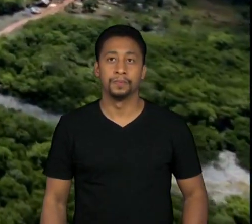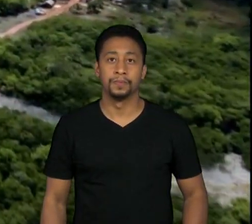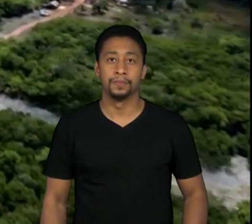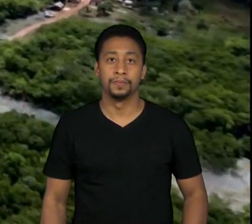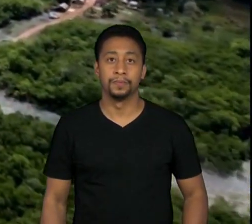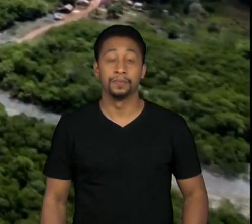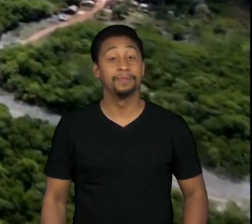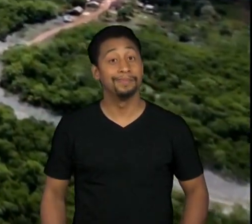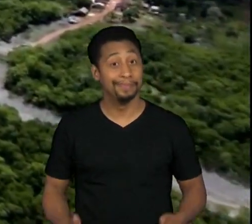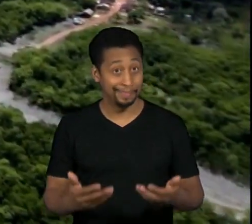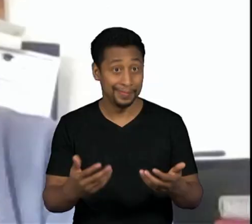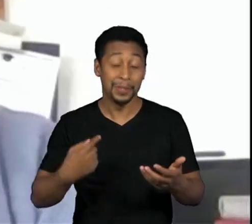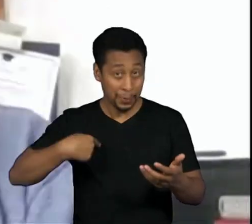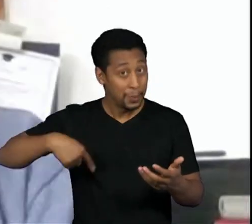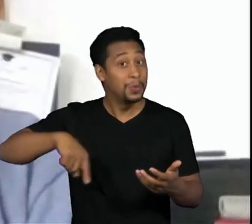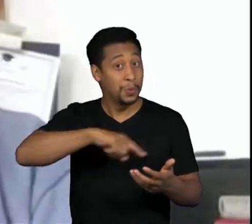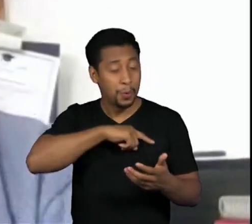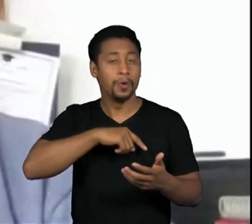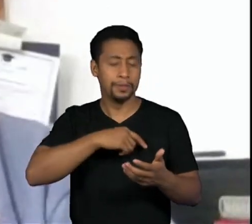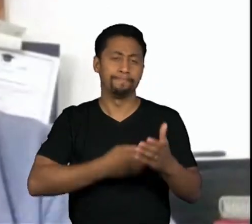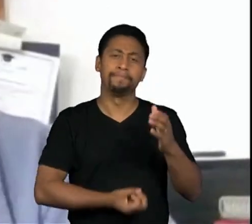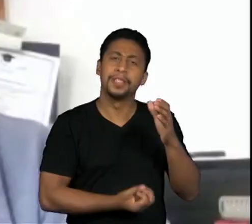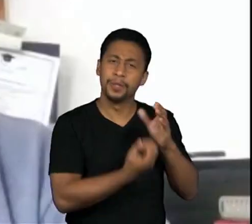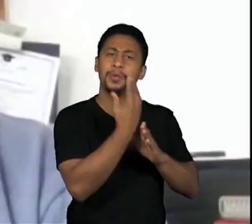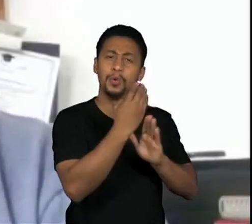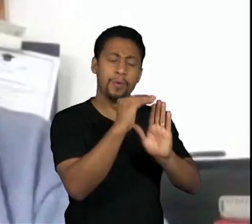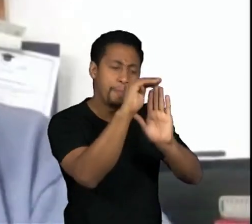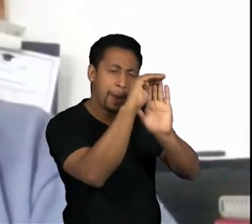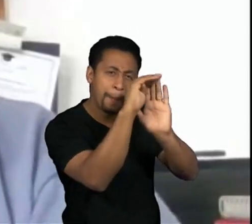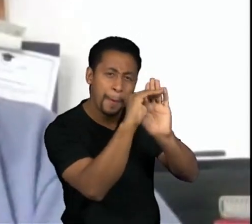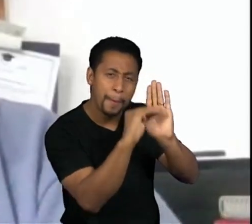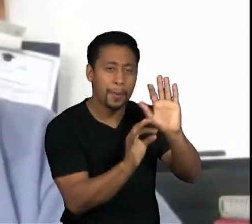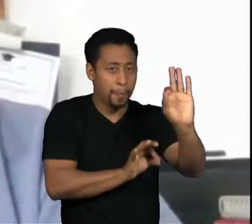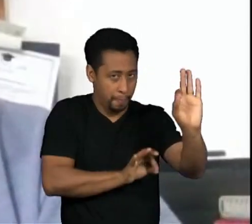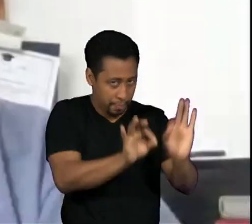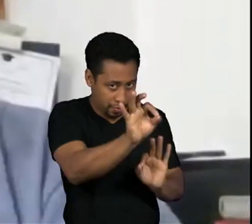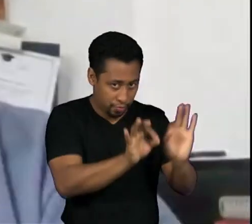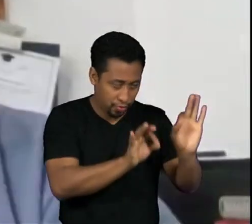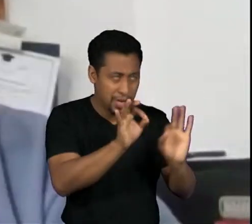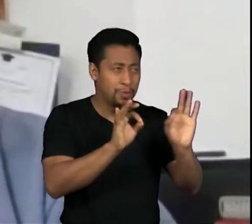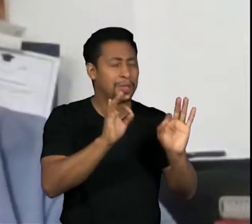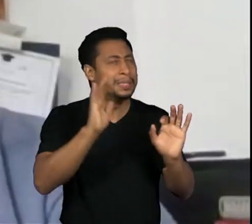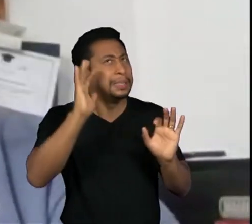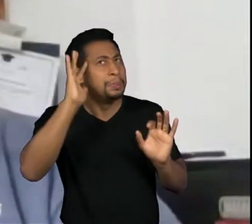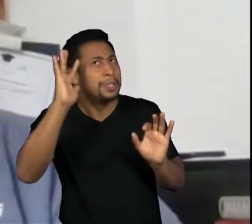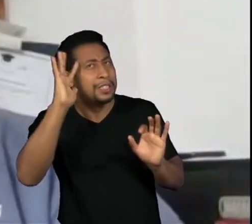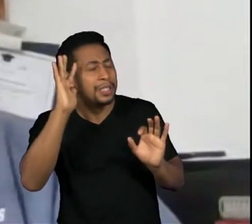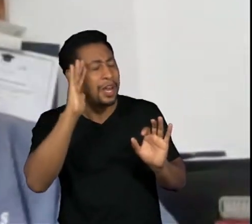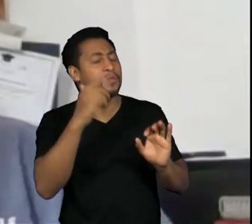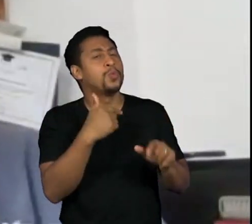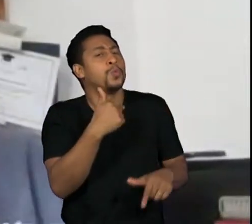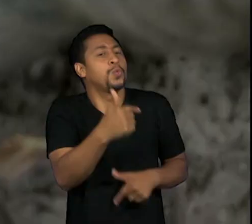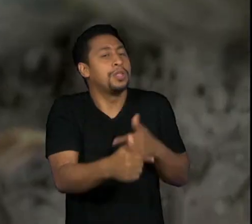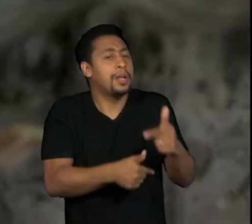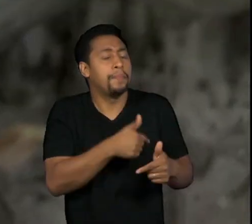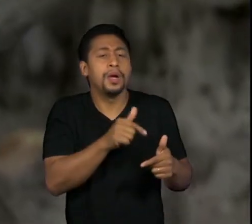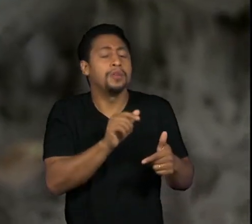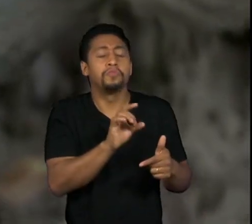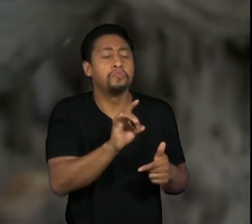Quando nós elaboramos o projeto, a gente estava imaginando um trabalho que fosse socioambiental,